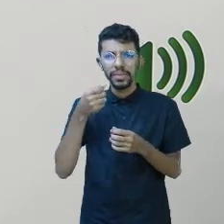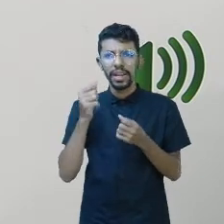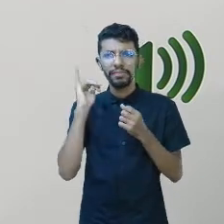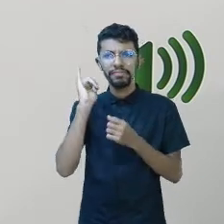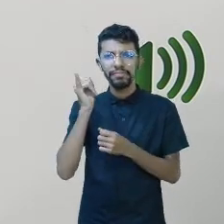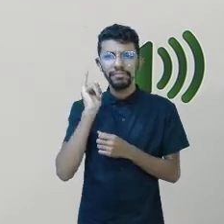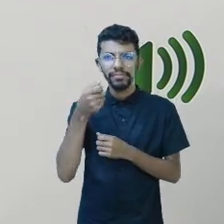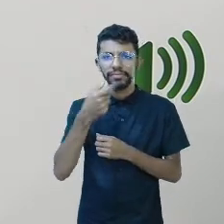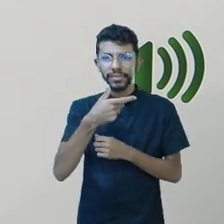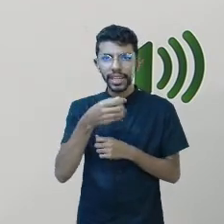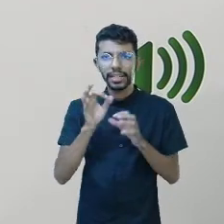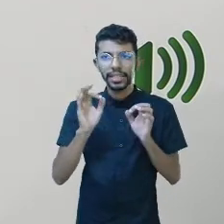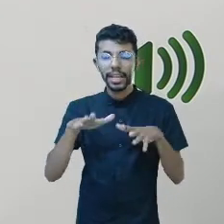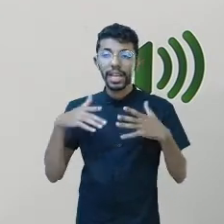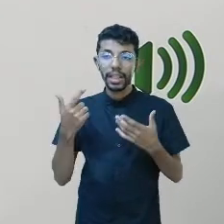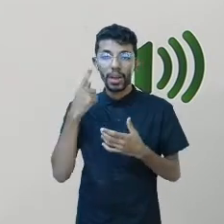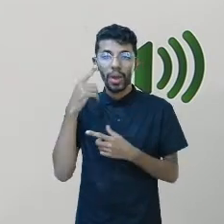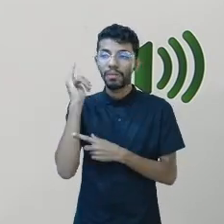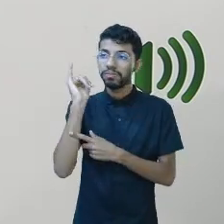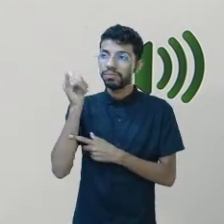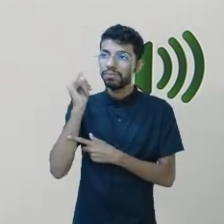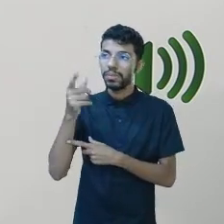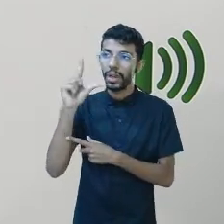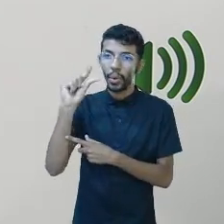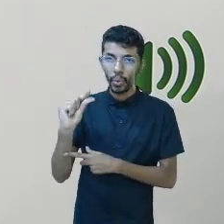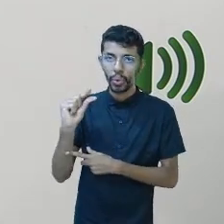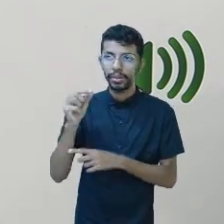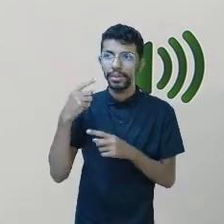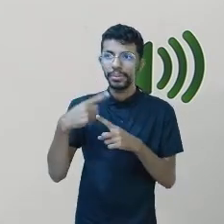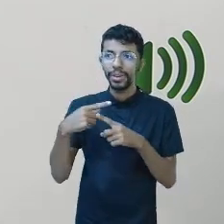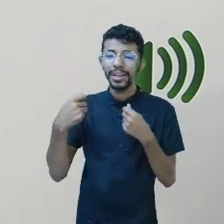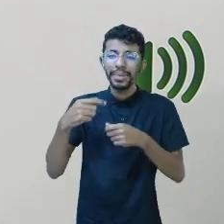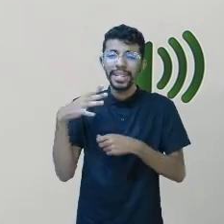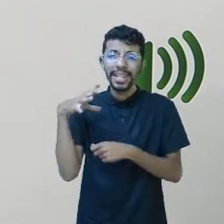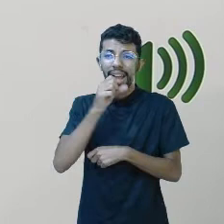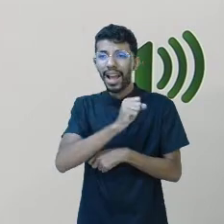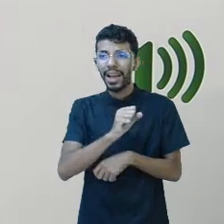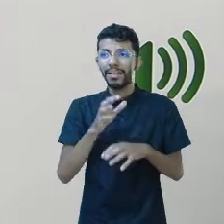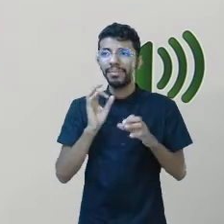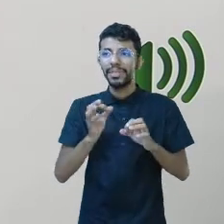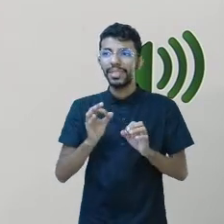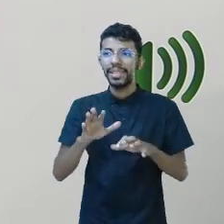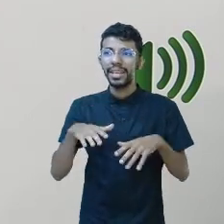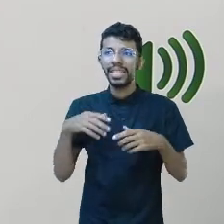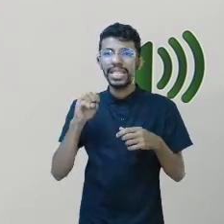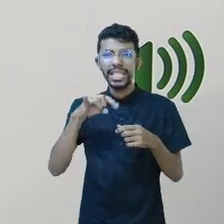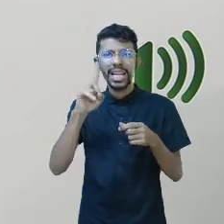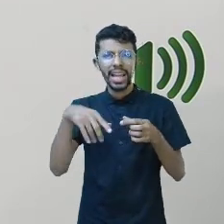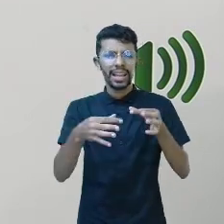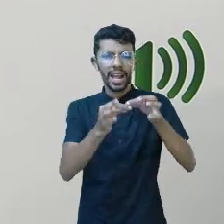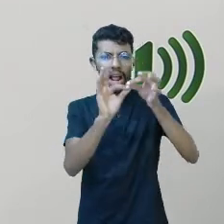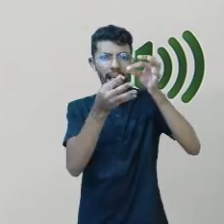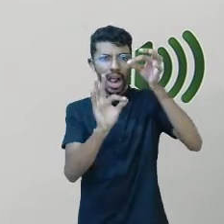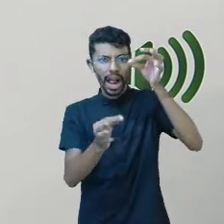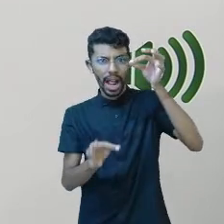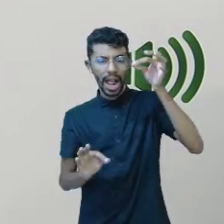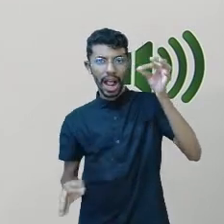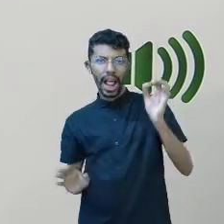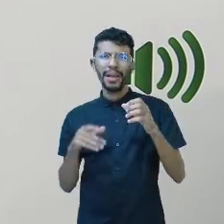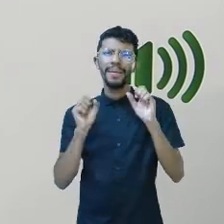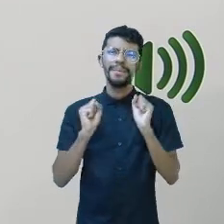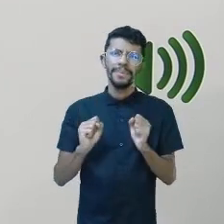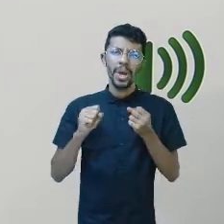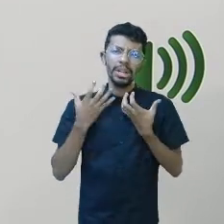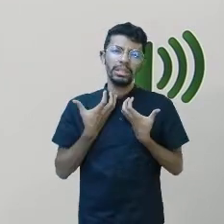a narrativa curta, até porque tem que ser uma coisa rápida, não é? For uma coisa muito longa, uma história muito longa, vai